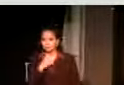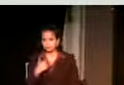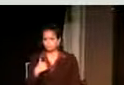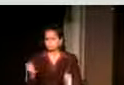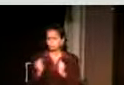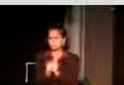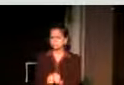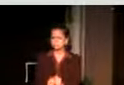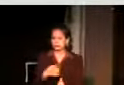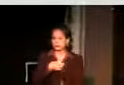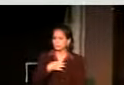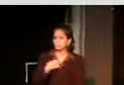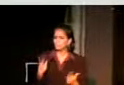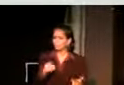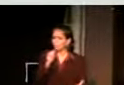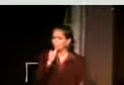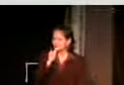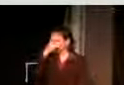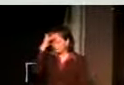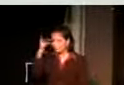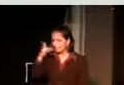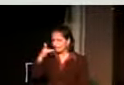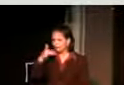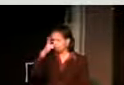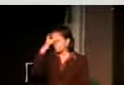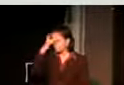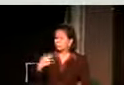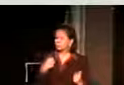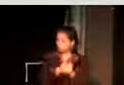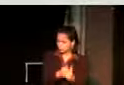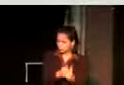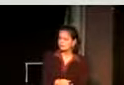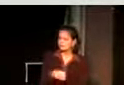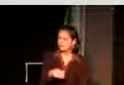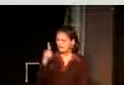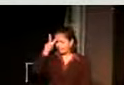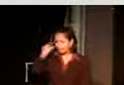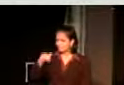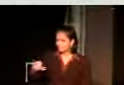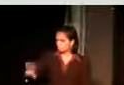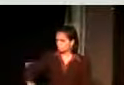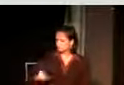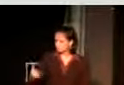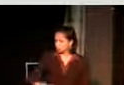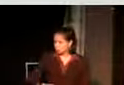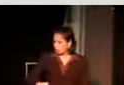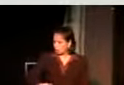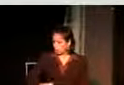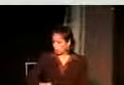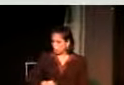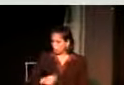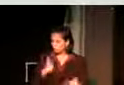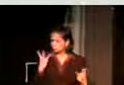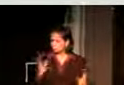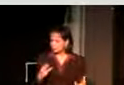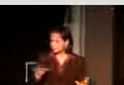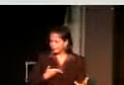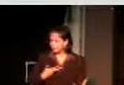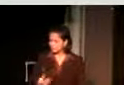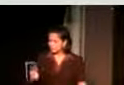do outro mas na verdade queridos o sermão do Monte vai abordar pessoas que já